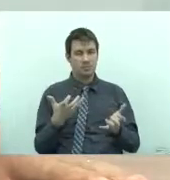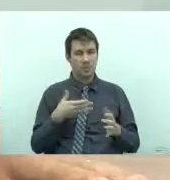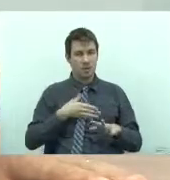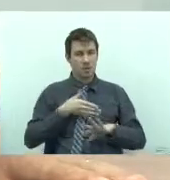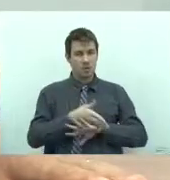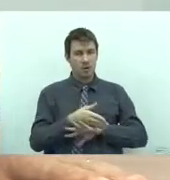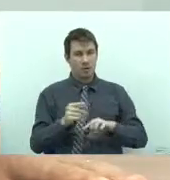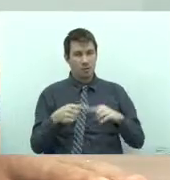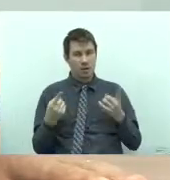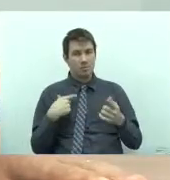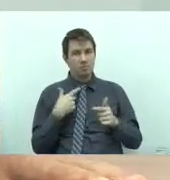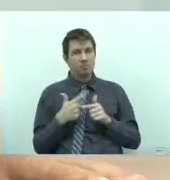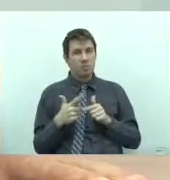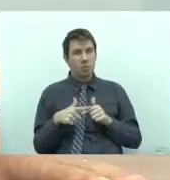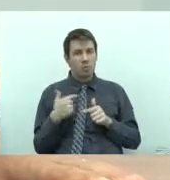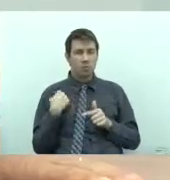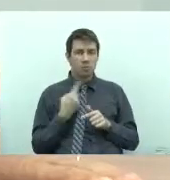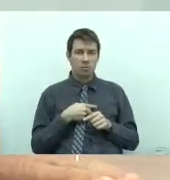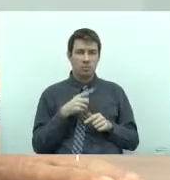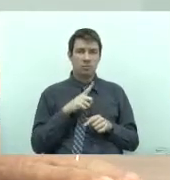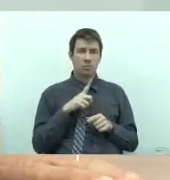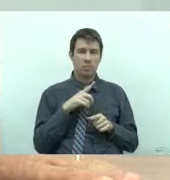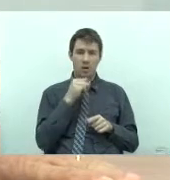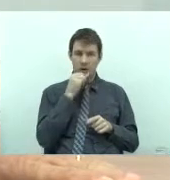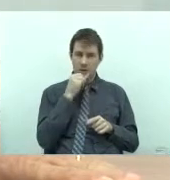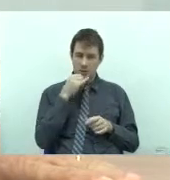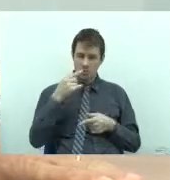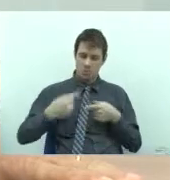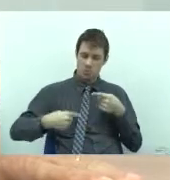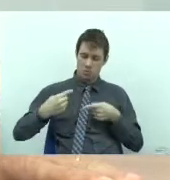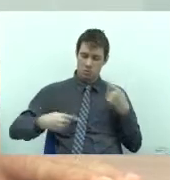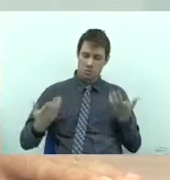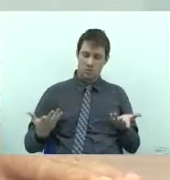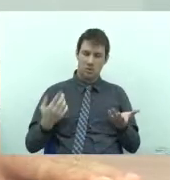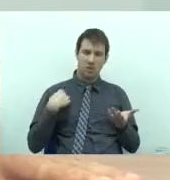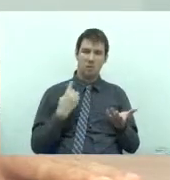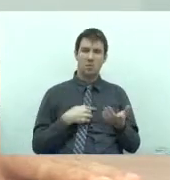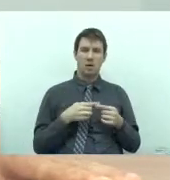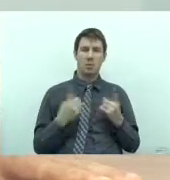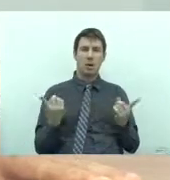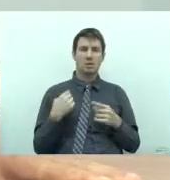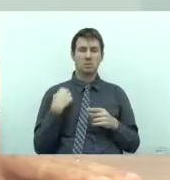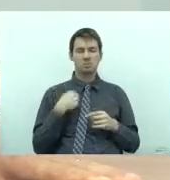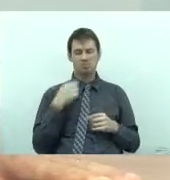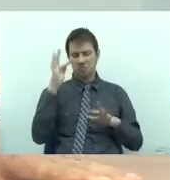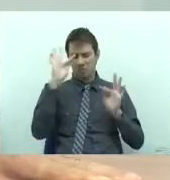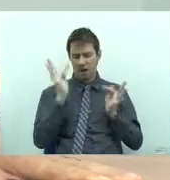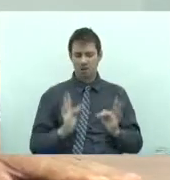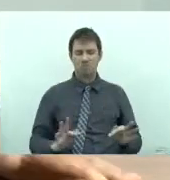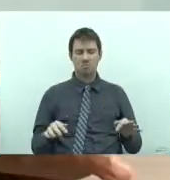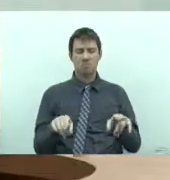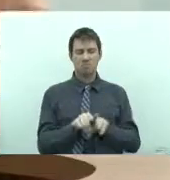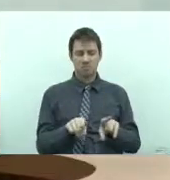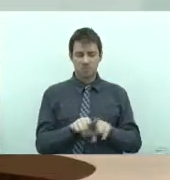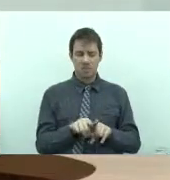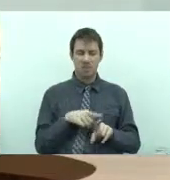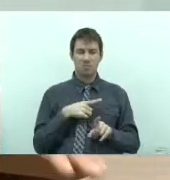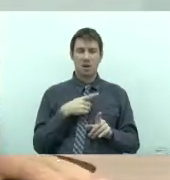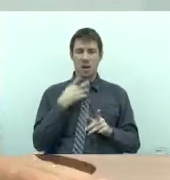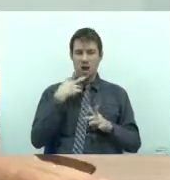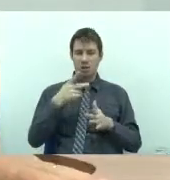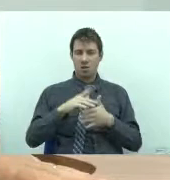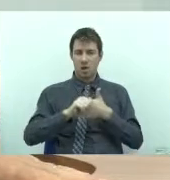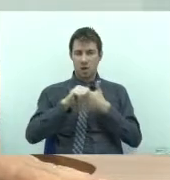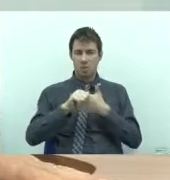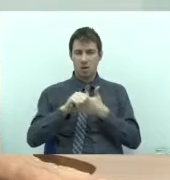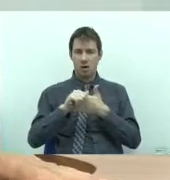nossa corrida da política não poderia estar. Mas eu fiquei muito feliz, muito honrado, cumprimentar também a assessoria